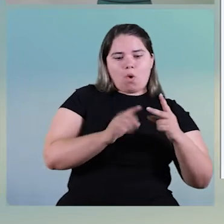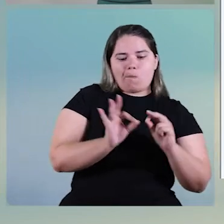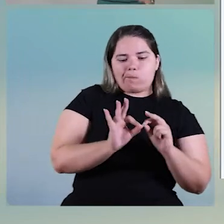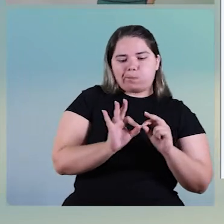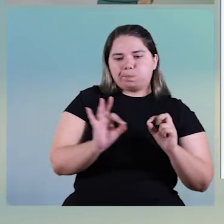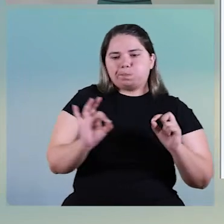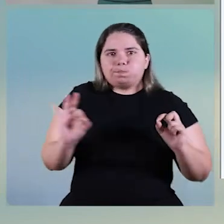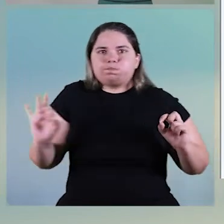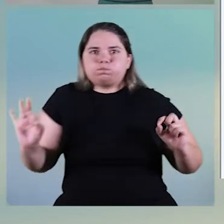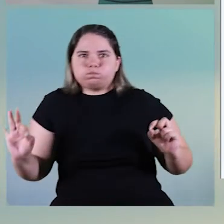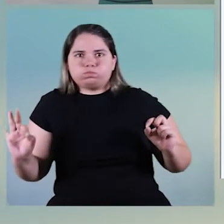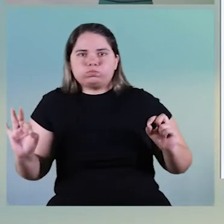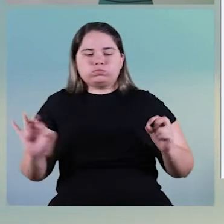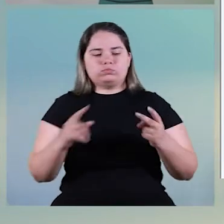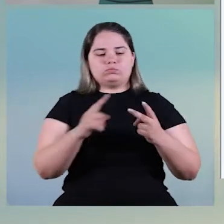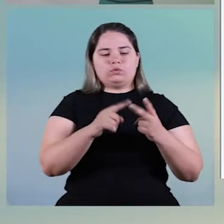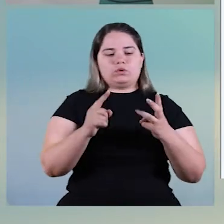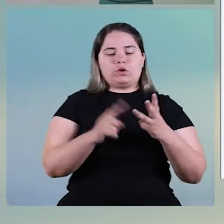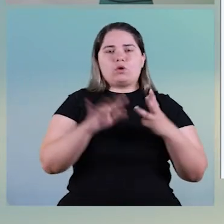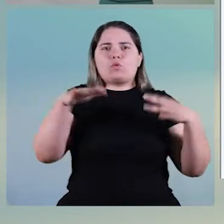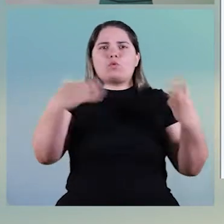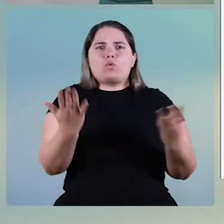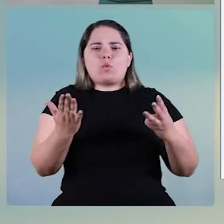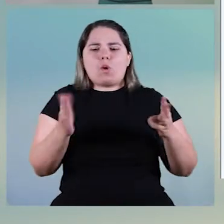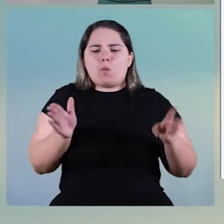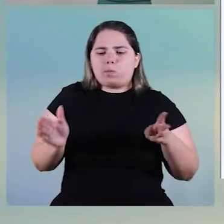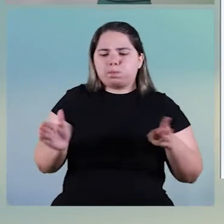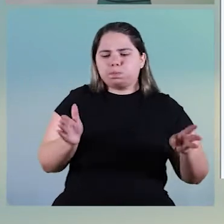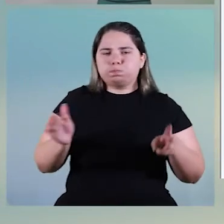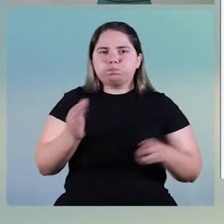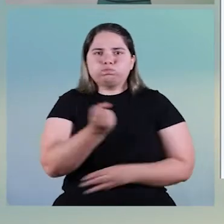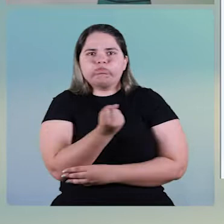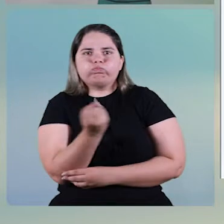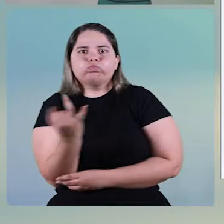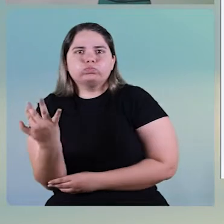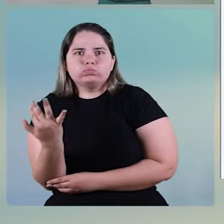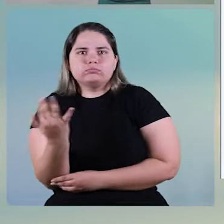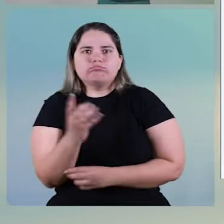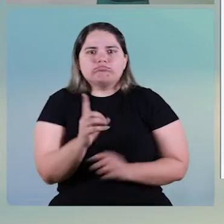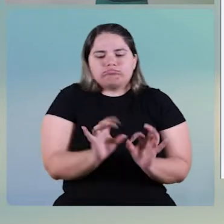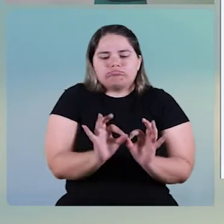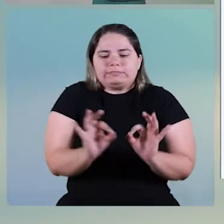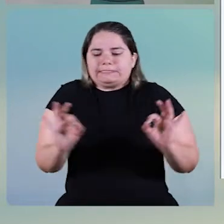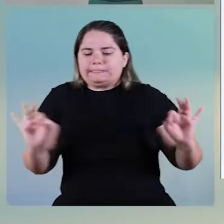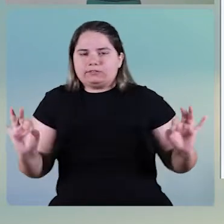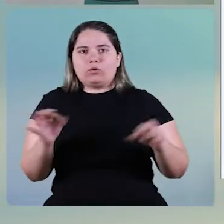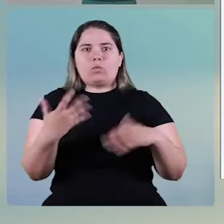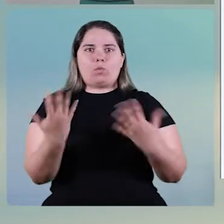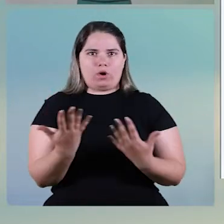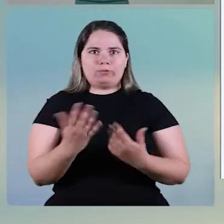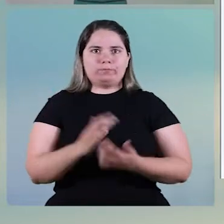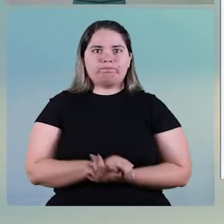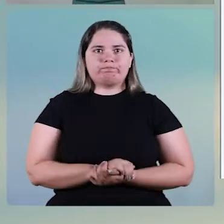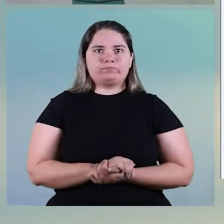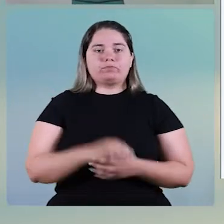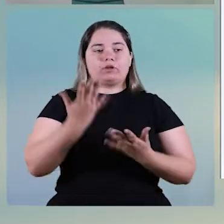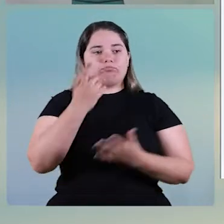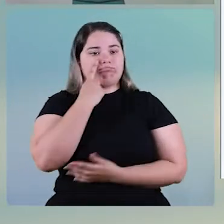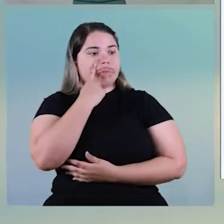distância percorrida. Vamos identificar cada um deles. Observe essa figura que representa uma